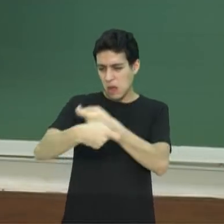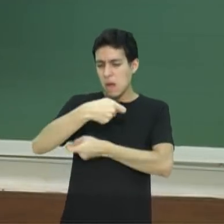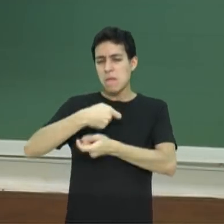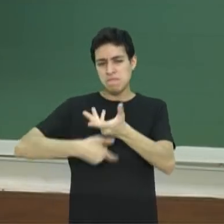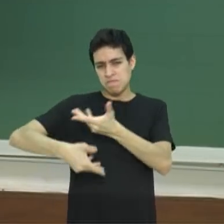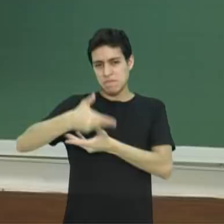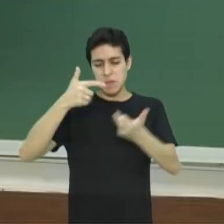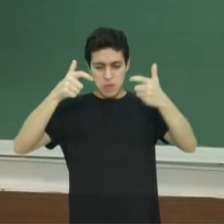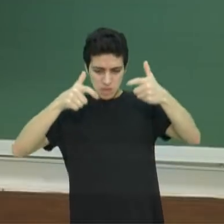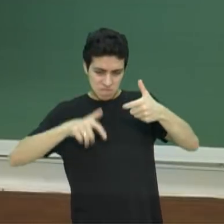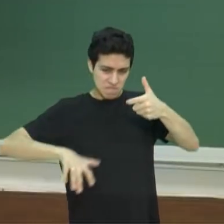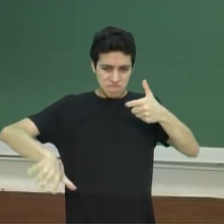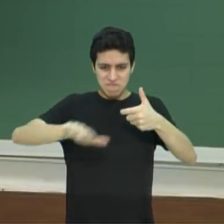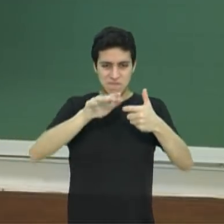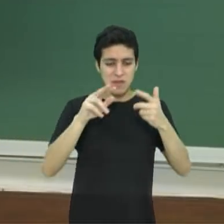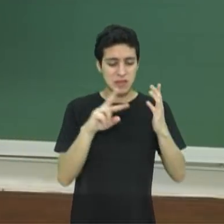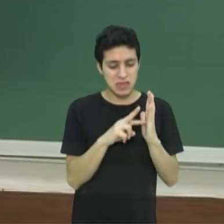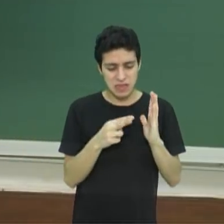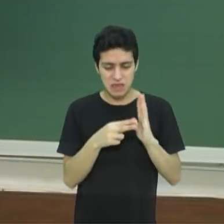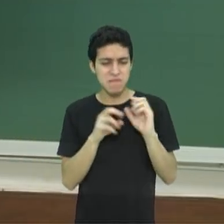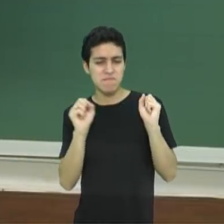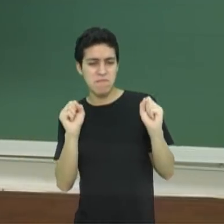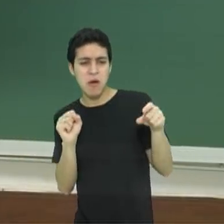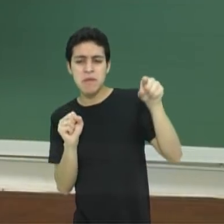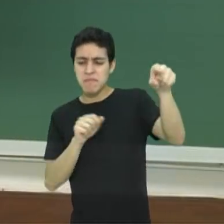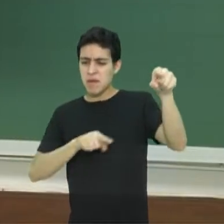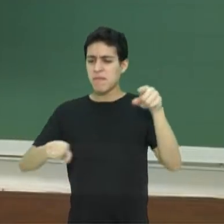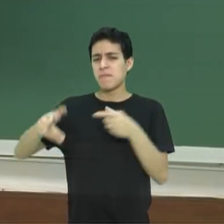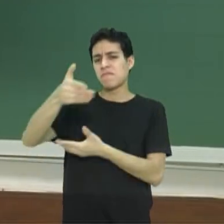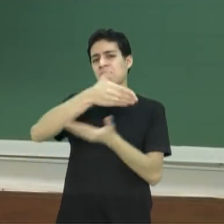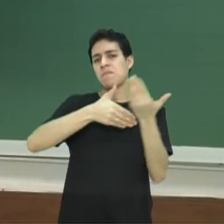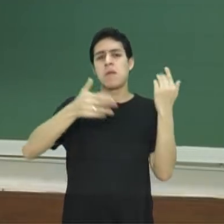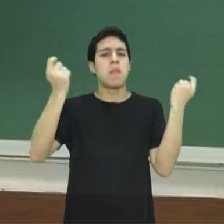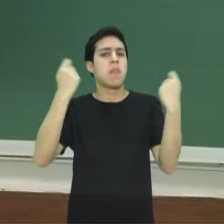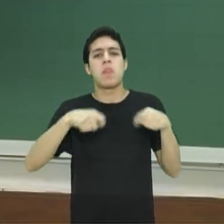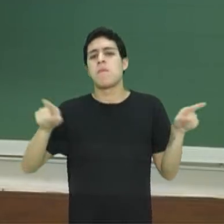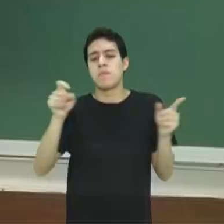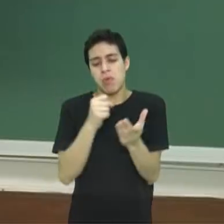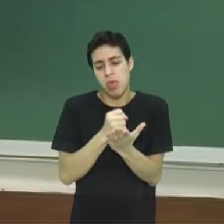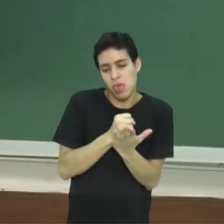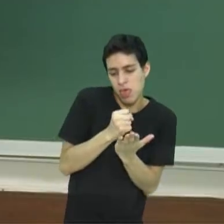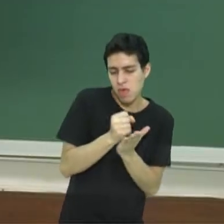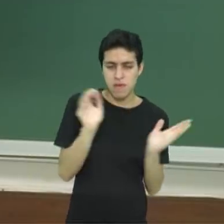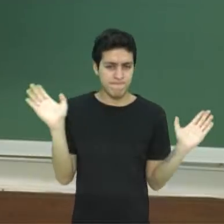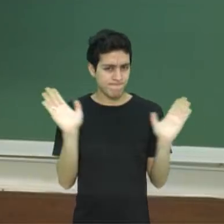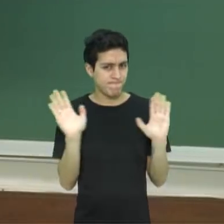participação no espaço Schengen. Então você pode transitar lá livremente, sem passaporte.